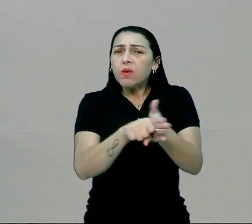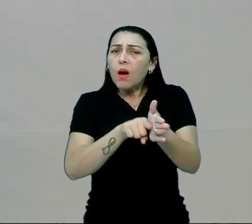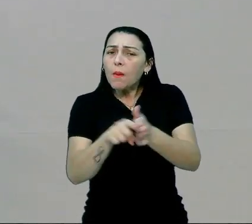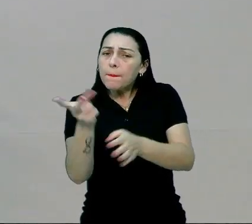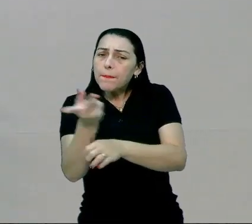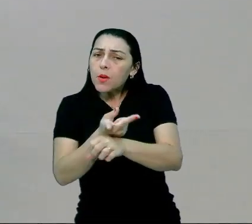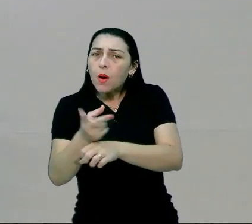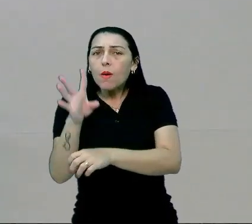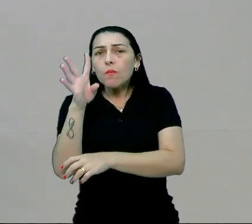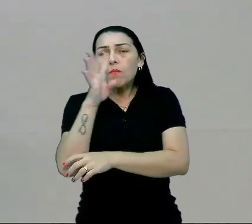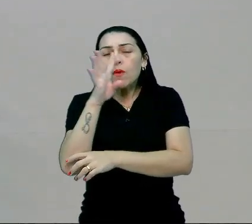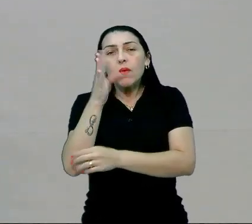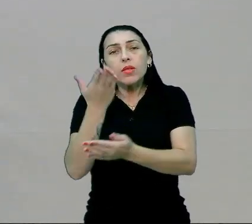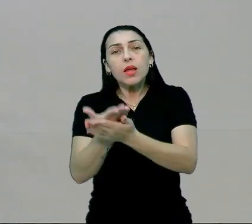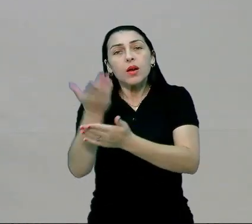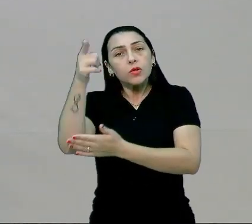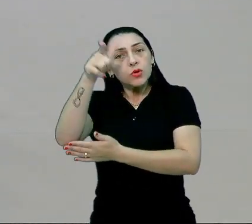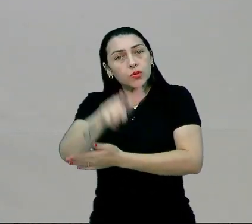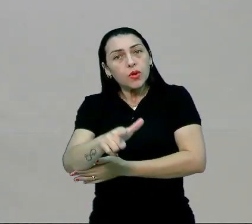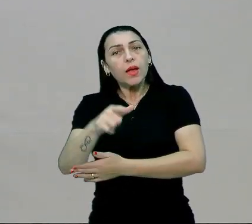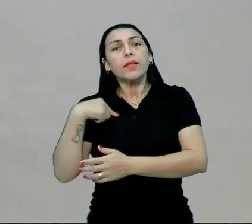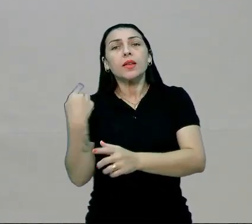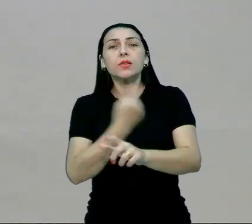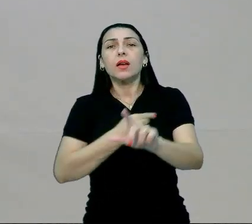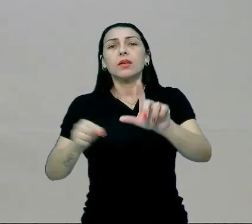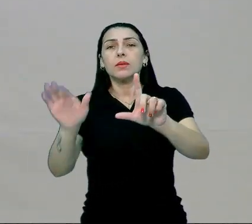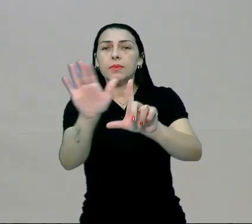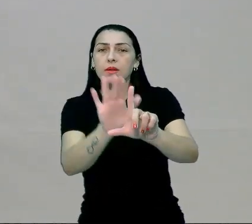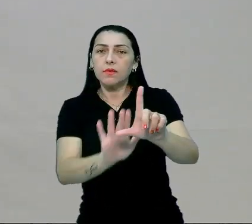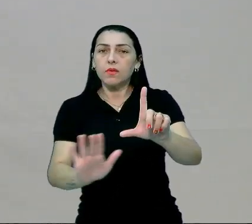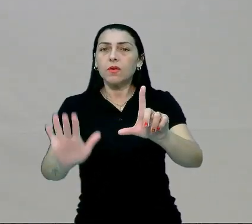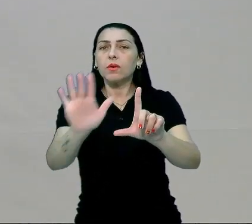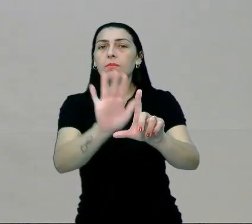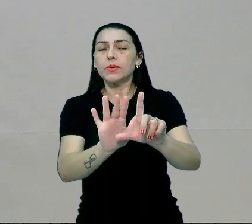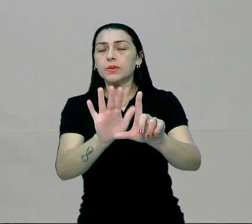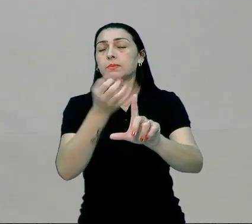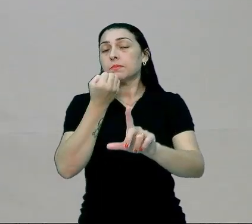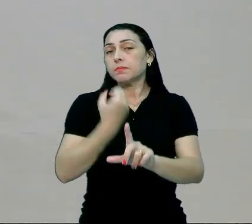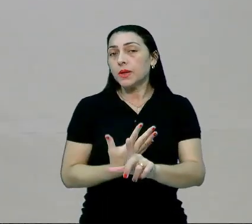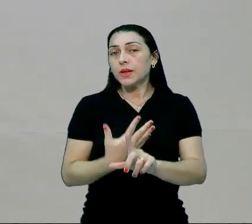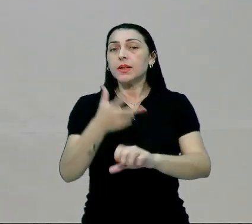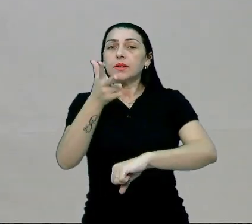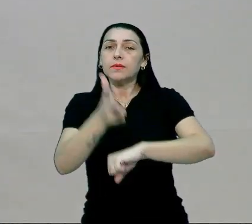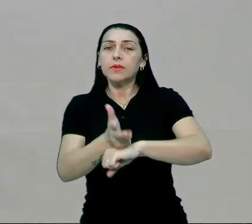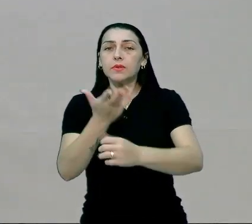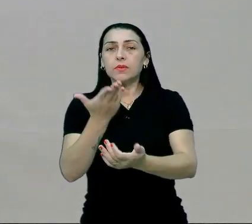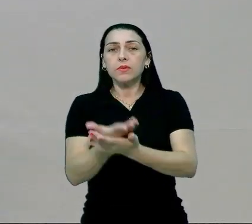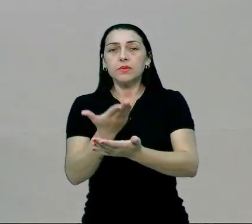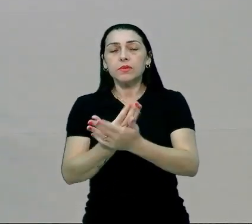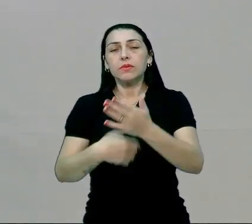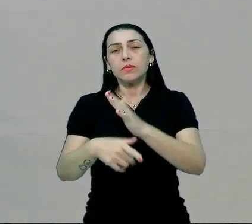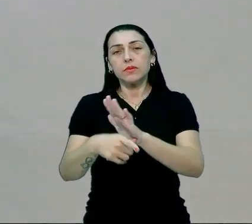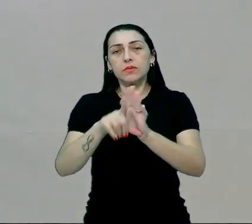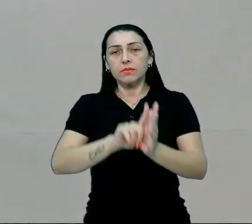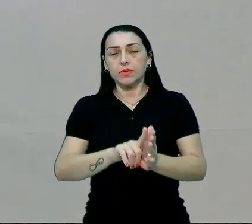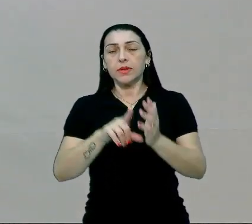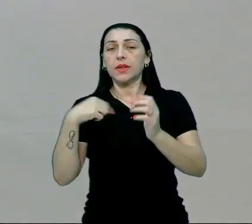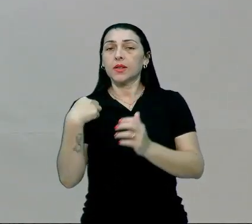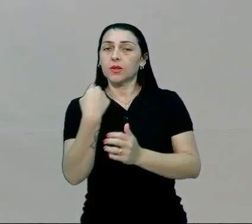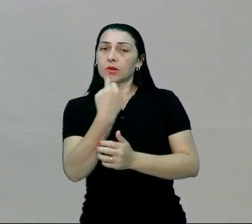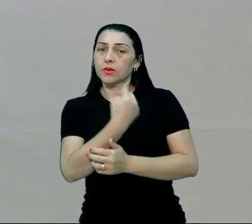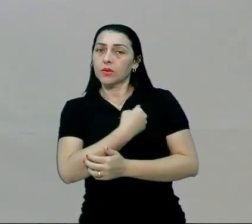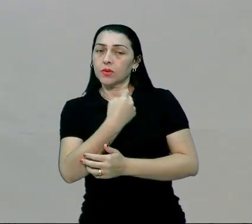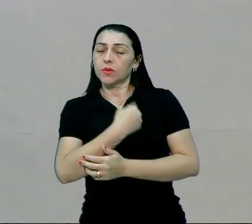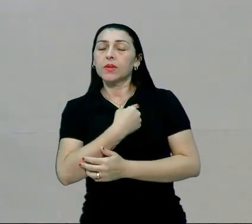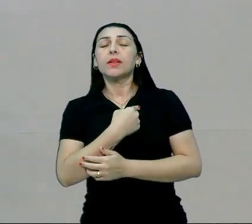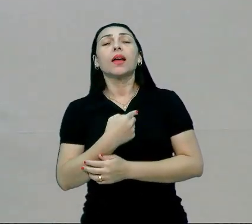consultando, assistindo novamente em nossas plataformas? Bem, na videoaula anterior, em que nós